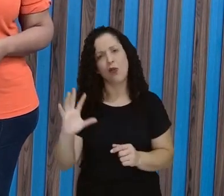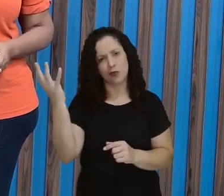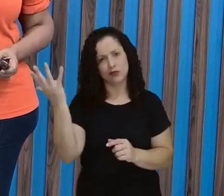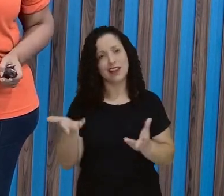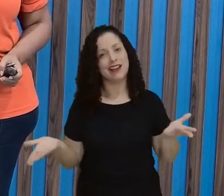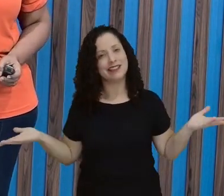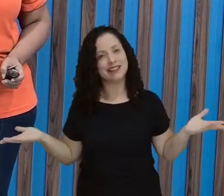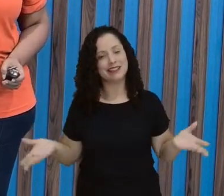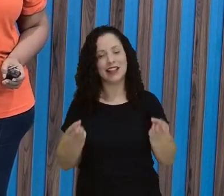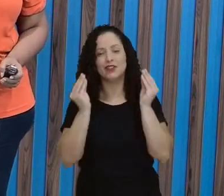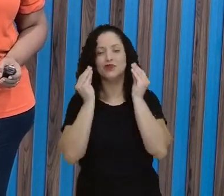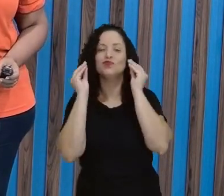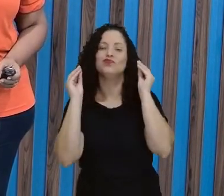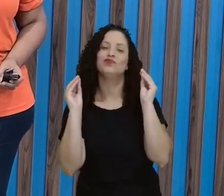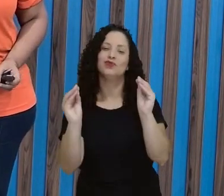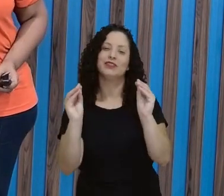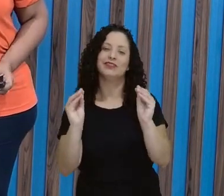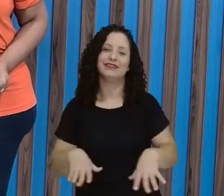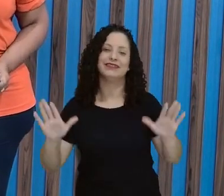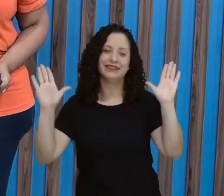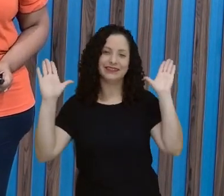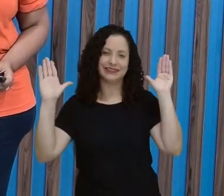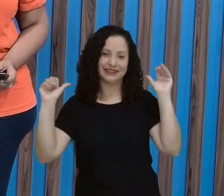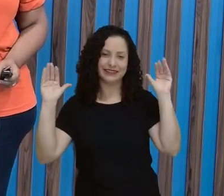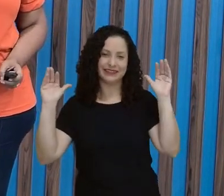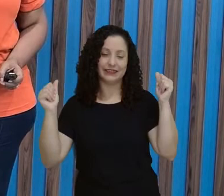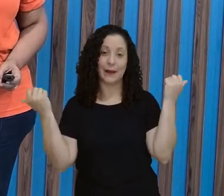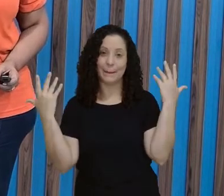bom? Um beijo e até a próxima